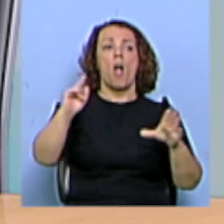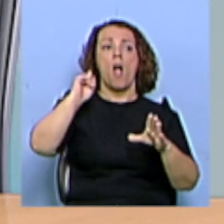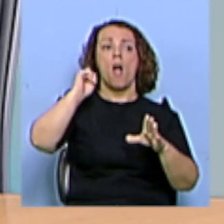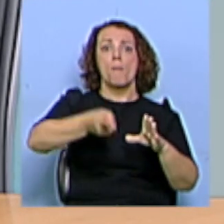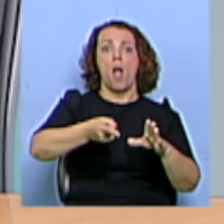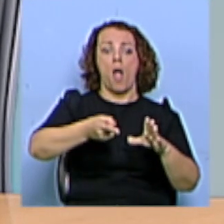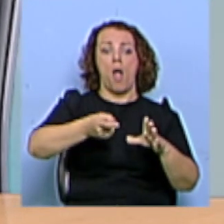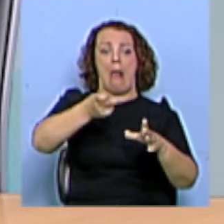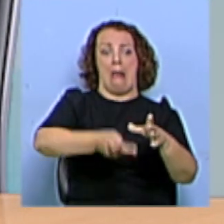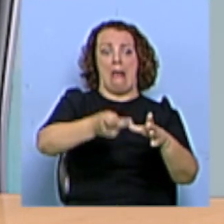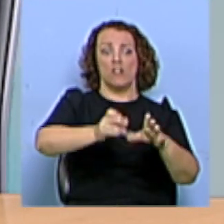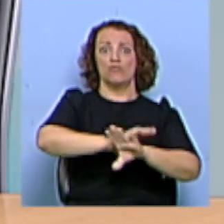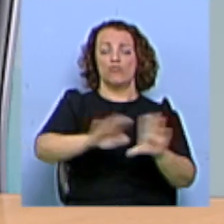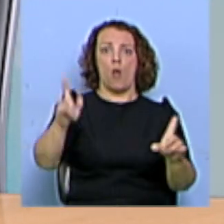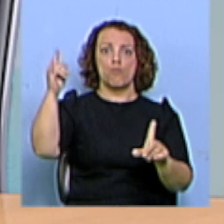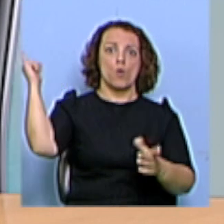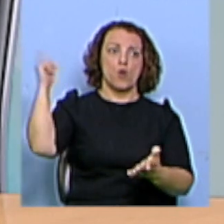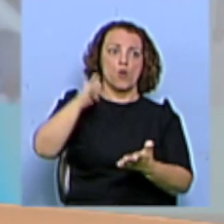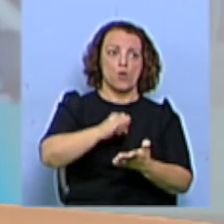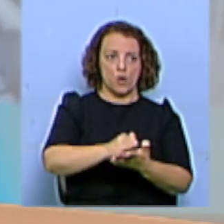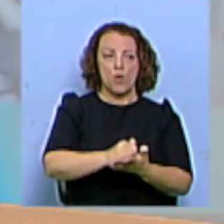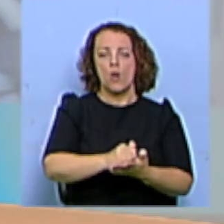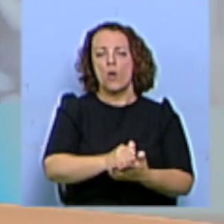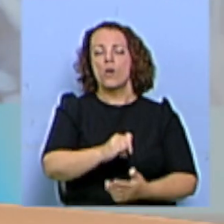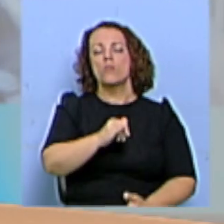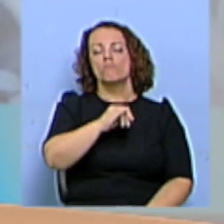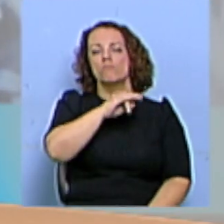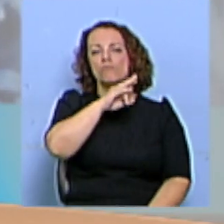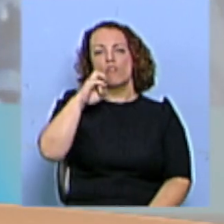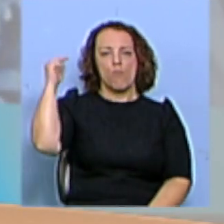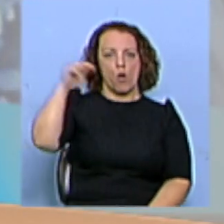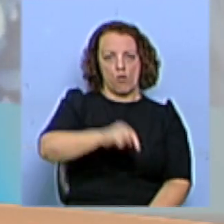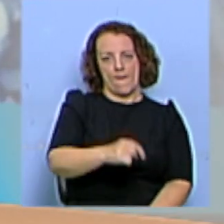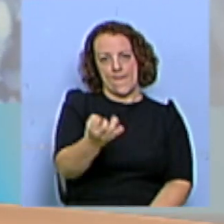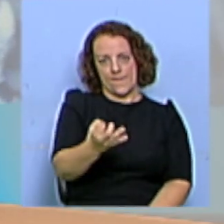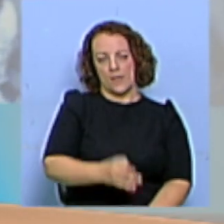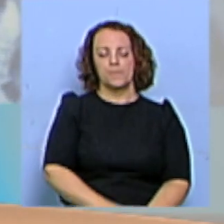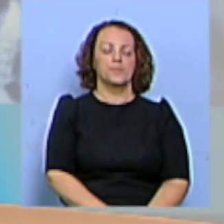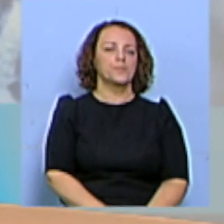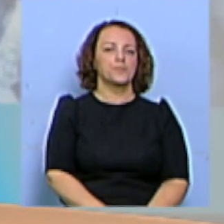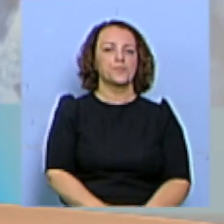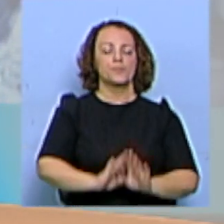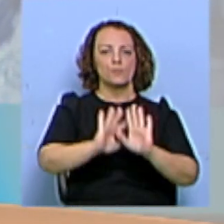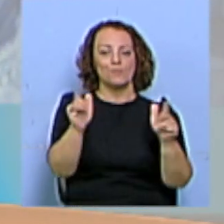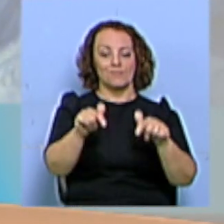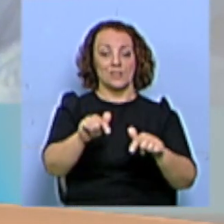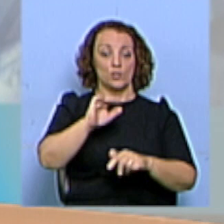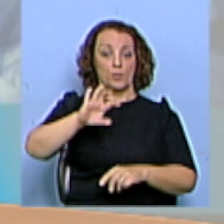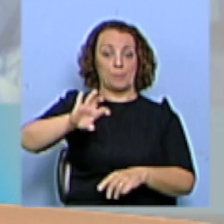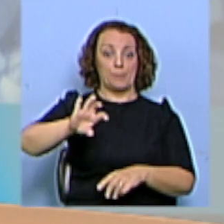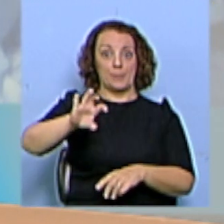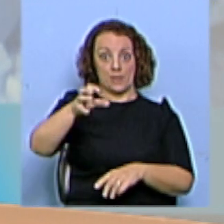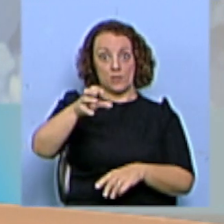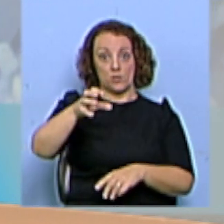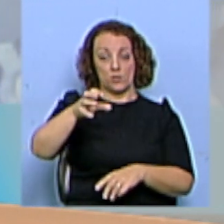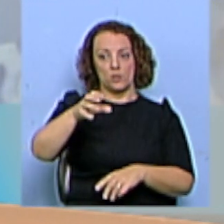consegui escapar, não é? Para vir de Israel para cá. Para vir de Israel para cá. Mas... em todo caso, este destino da Terra Santa